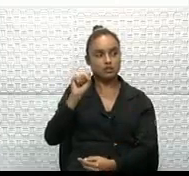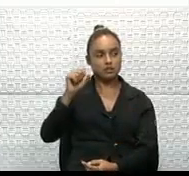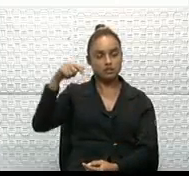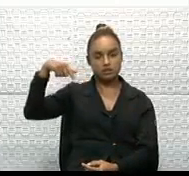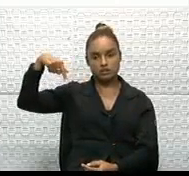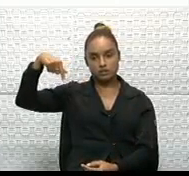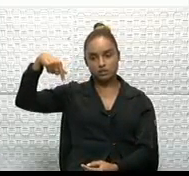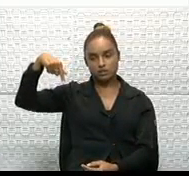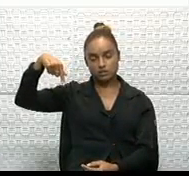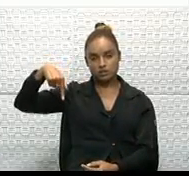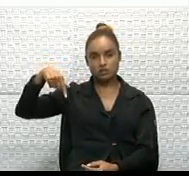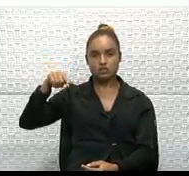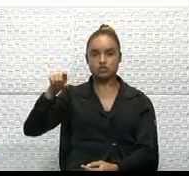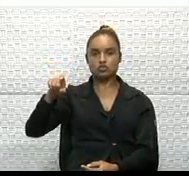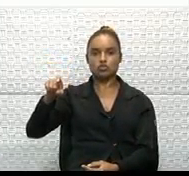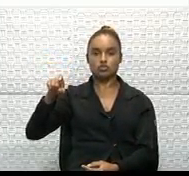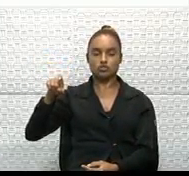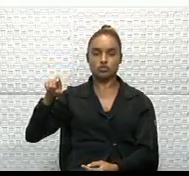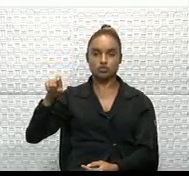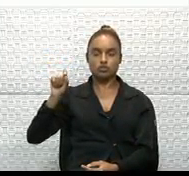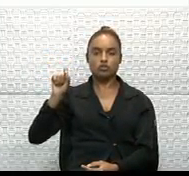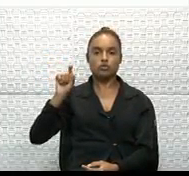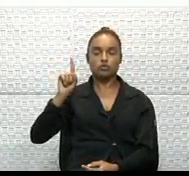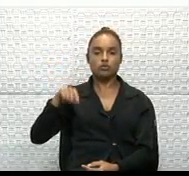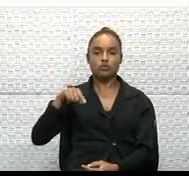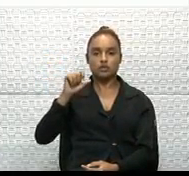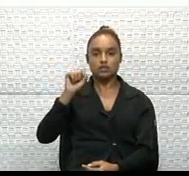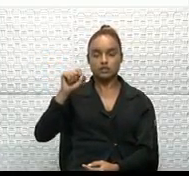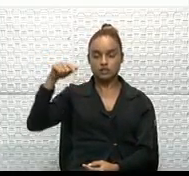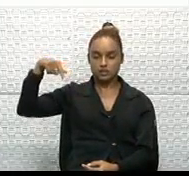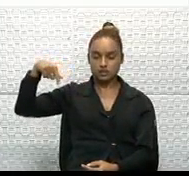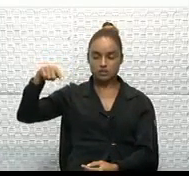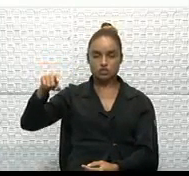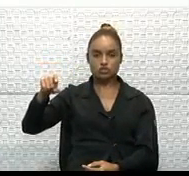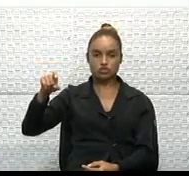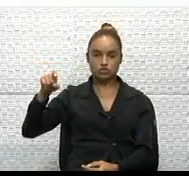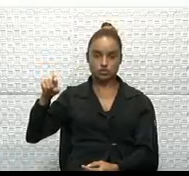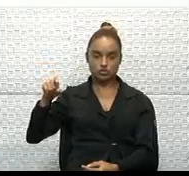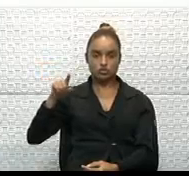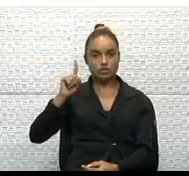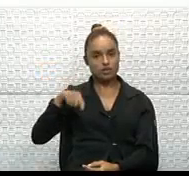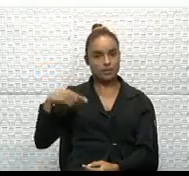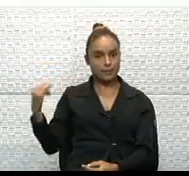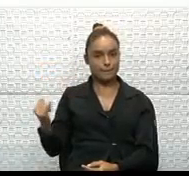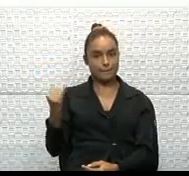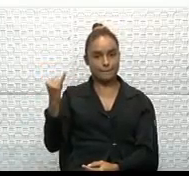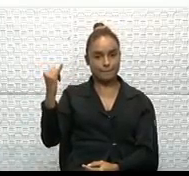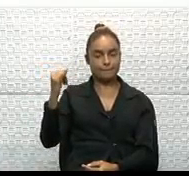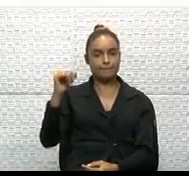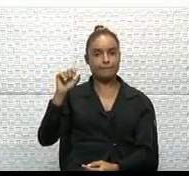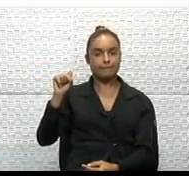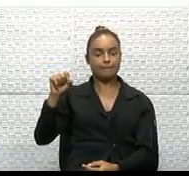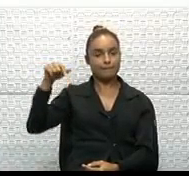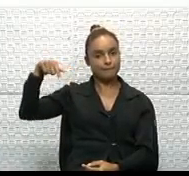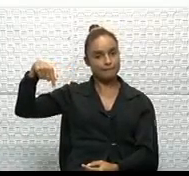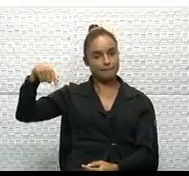x. E como que eu determino o SQ de x? É importante que você considere para o SQ de